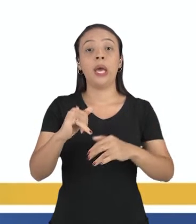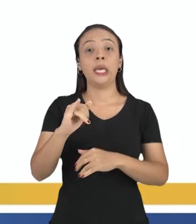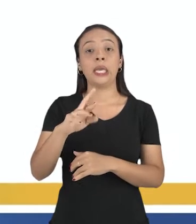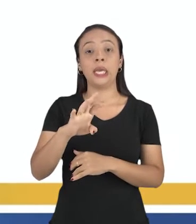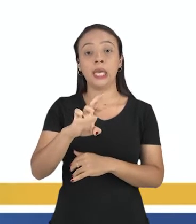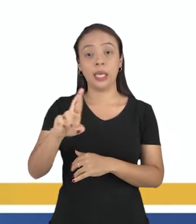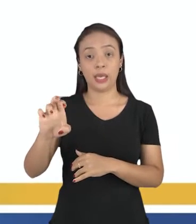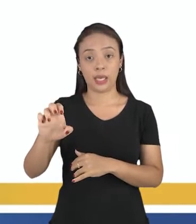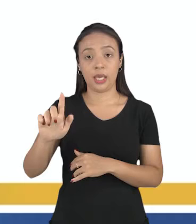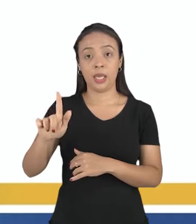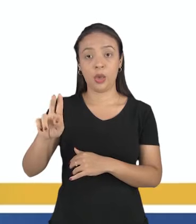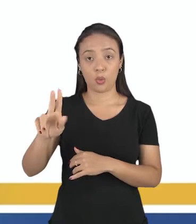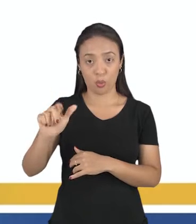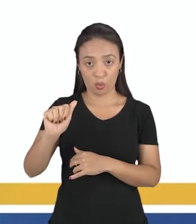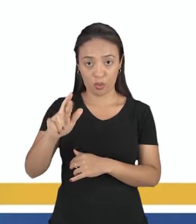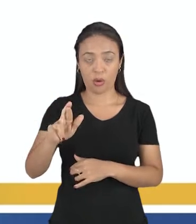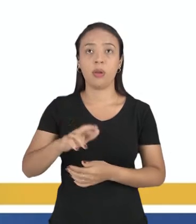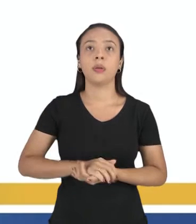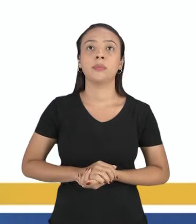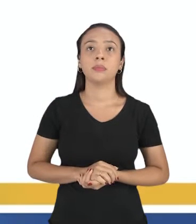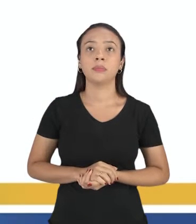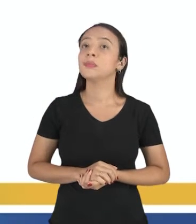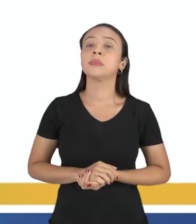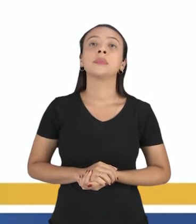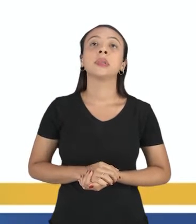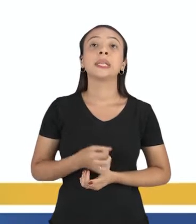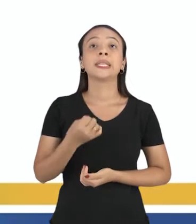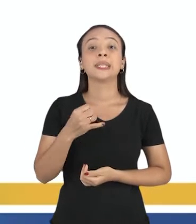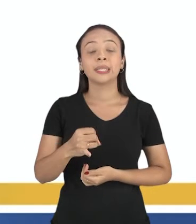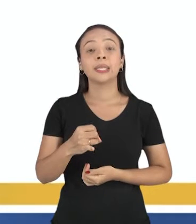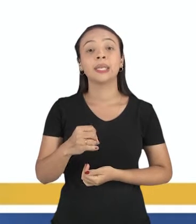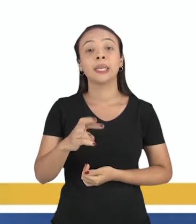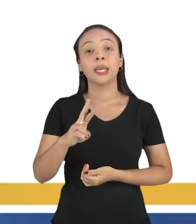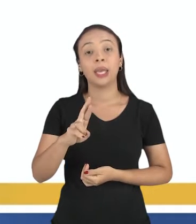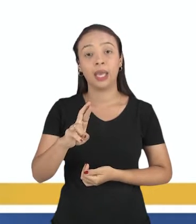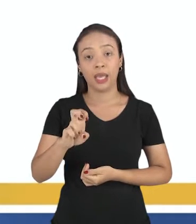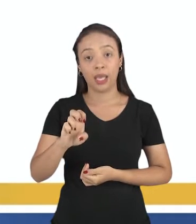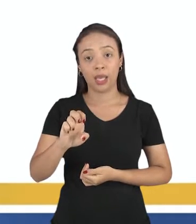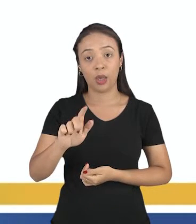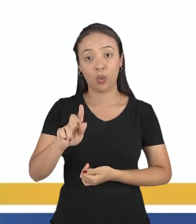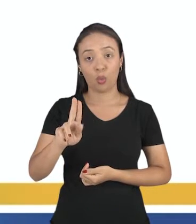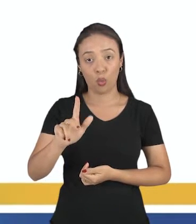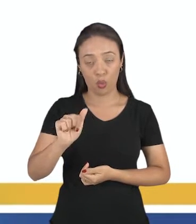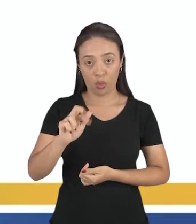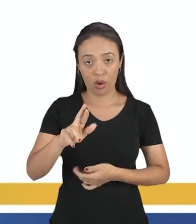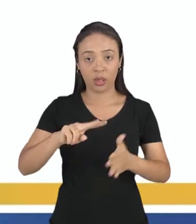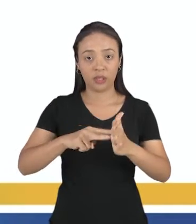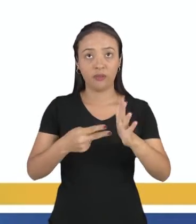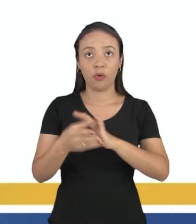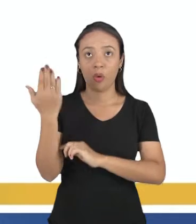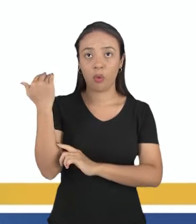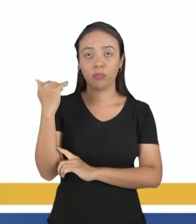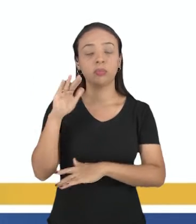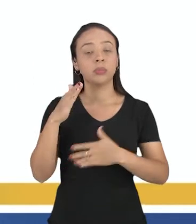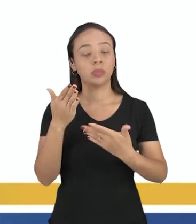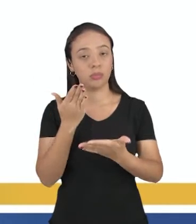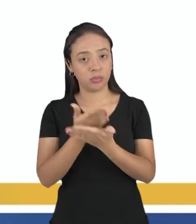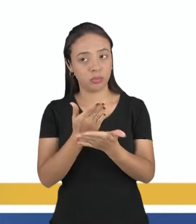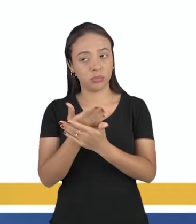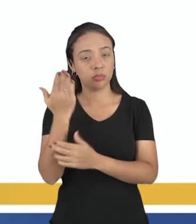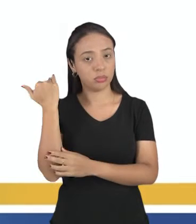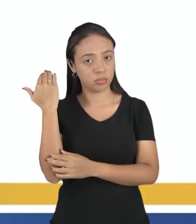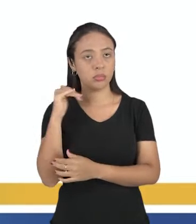de verbos irregulares, colocamos ele em sua forma no passado. Bom, gente, foi isso que nós vimos na